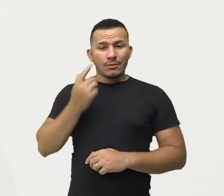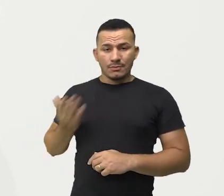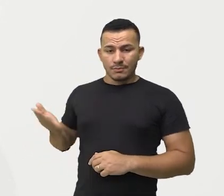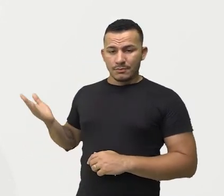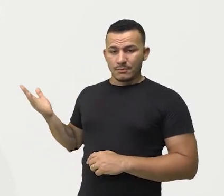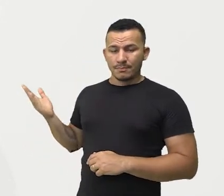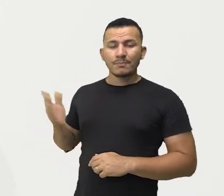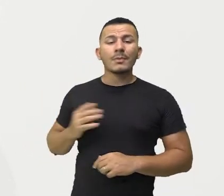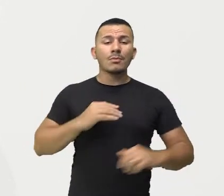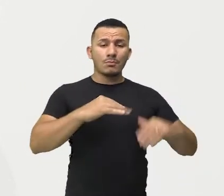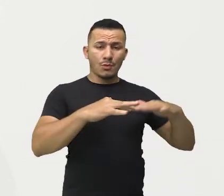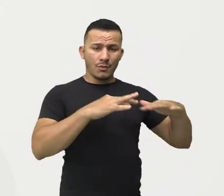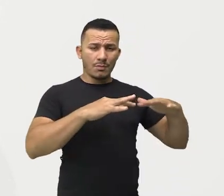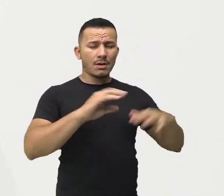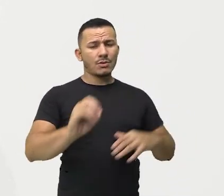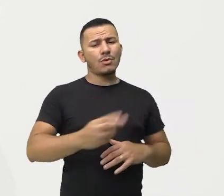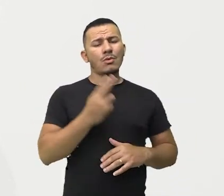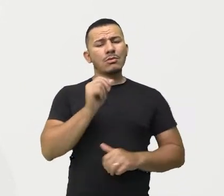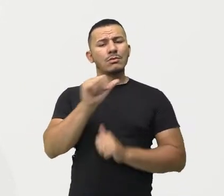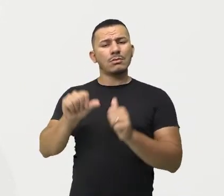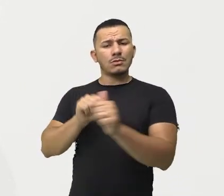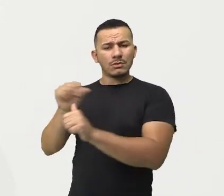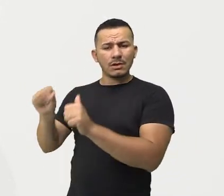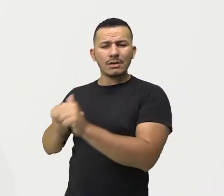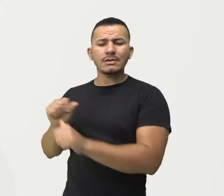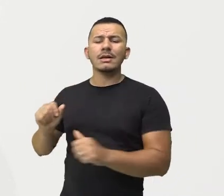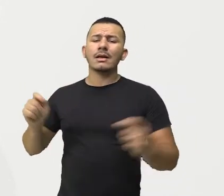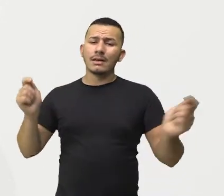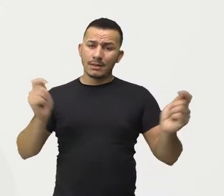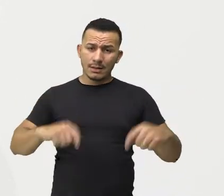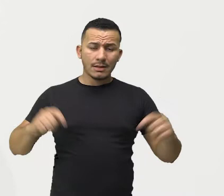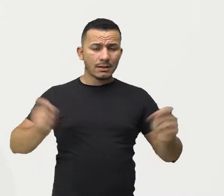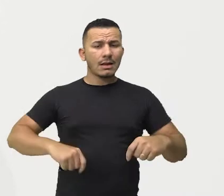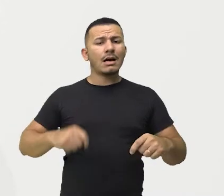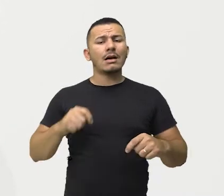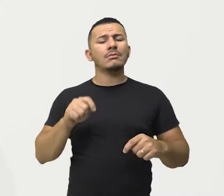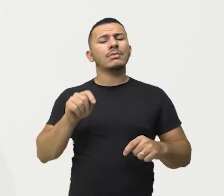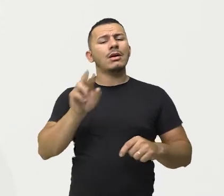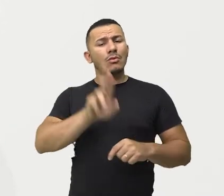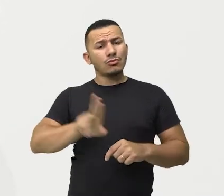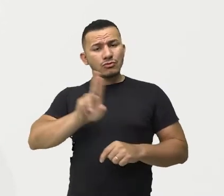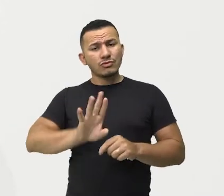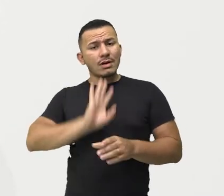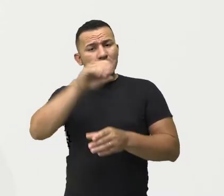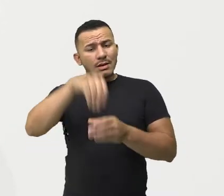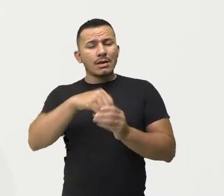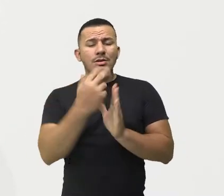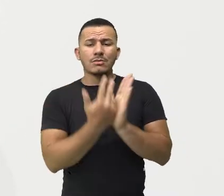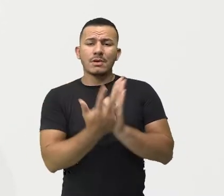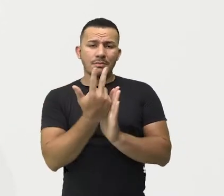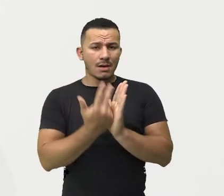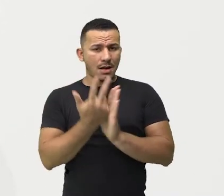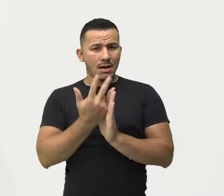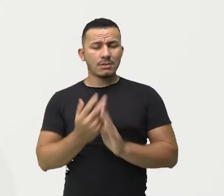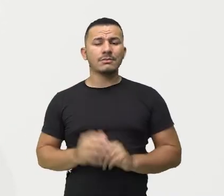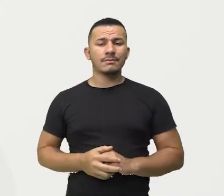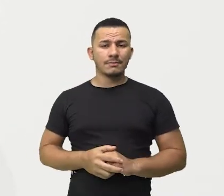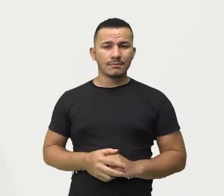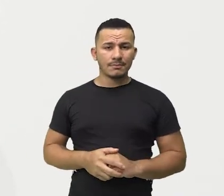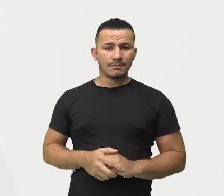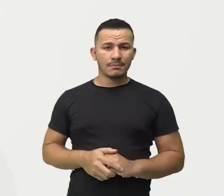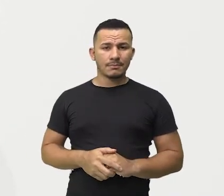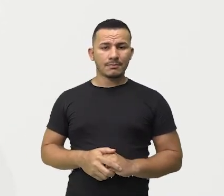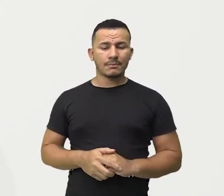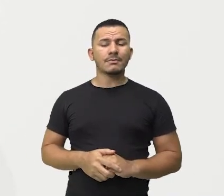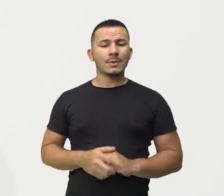ou mudanças que podemos fazer em uma figura dada, de